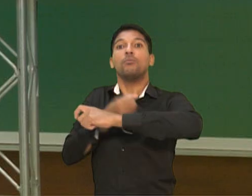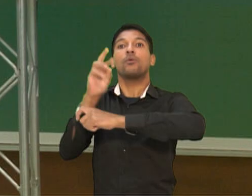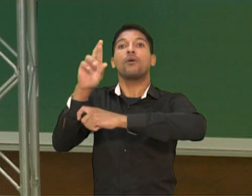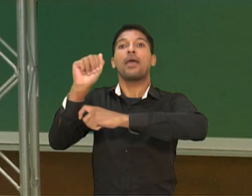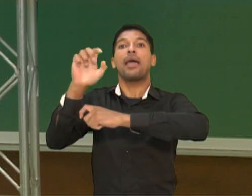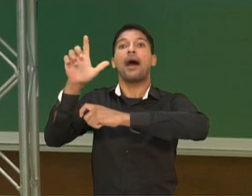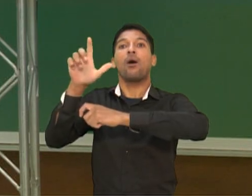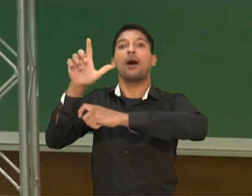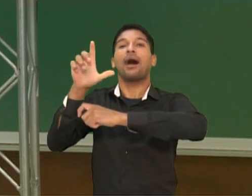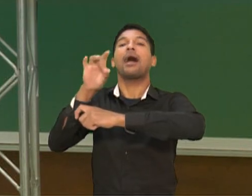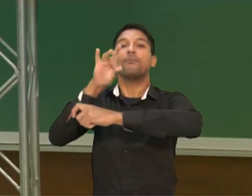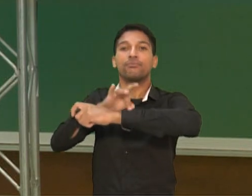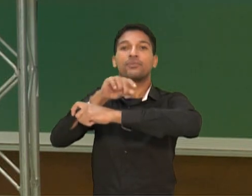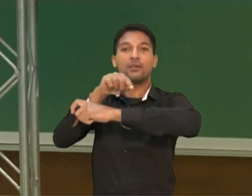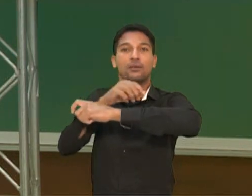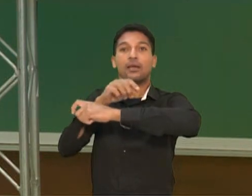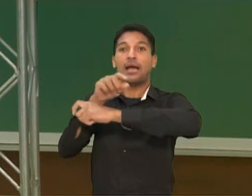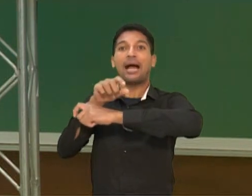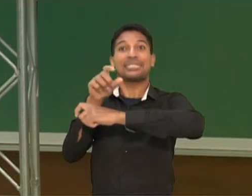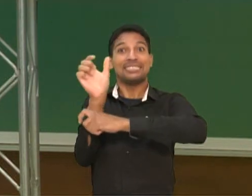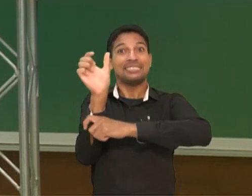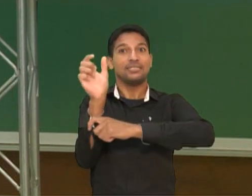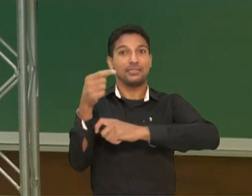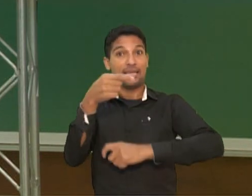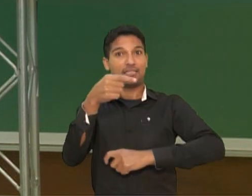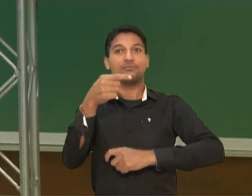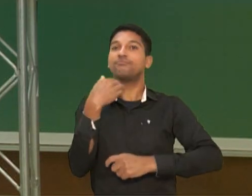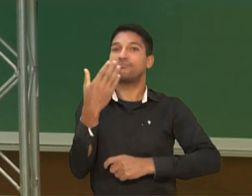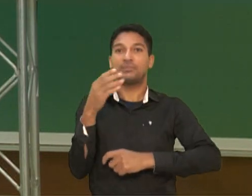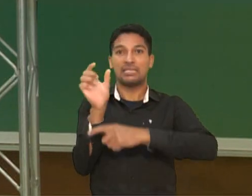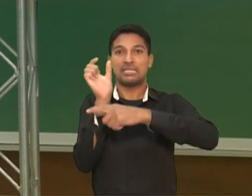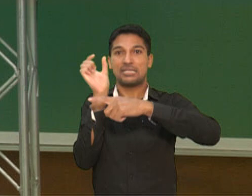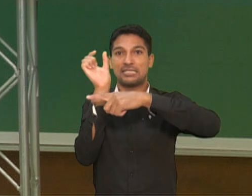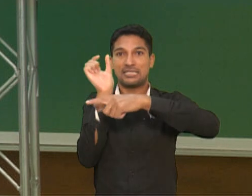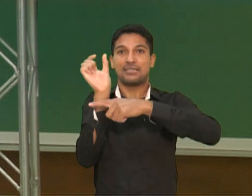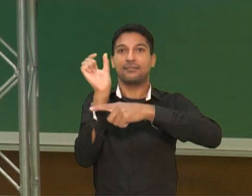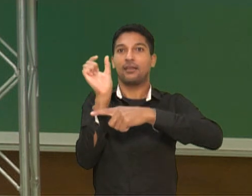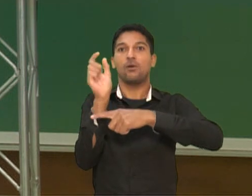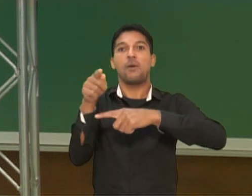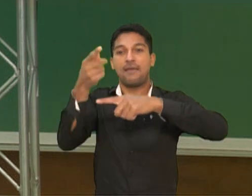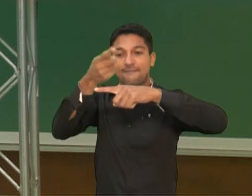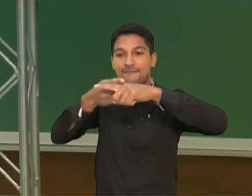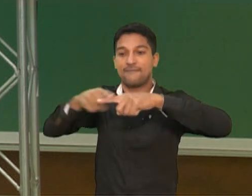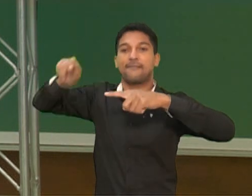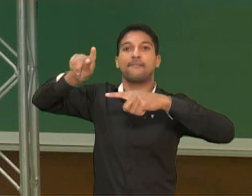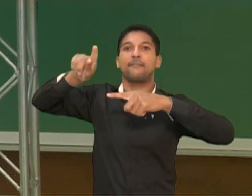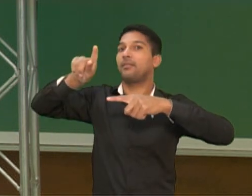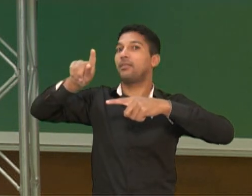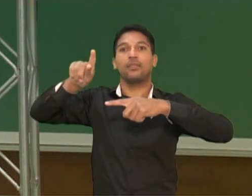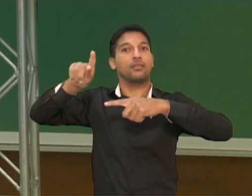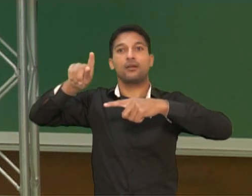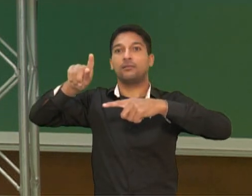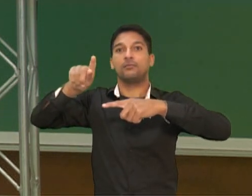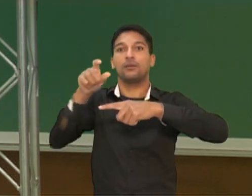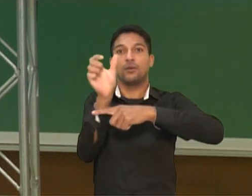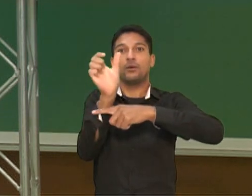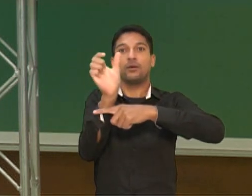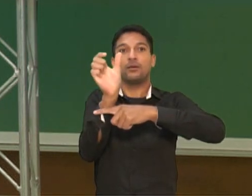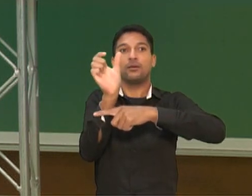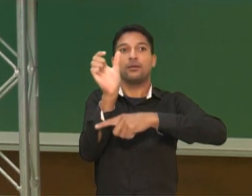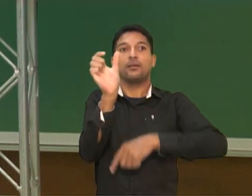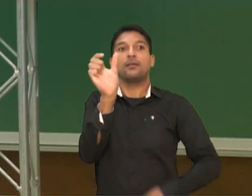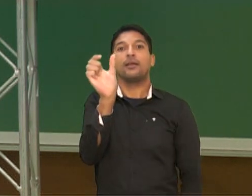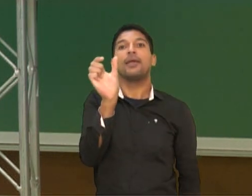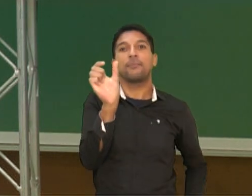exercício? Como o delta é negativo, o gráfico não intercepta o eixo X e, além disso, ele é voltado